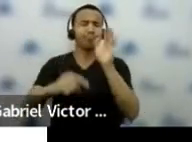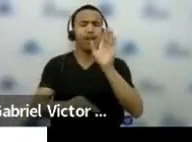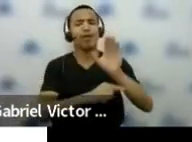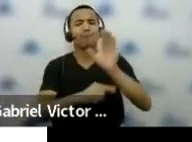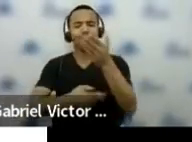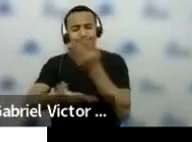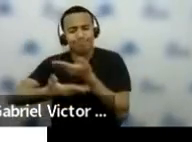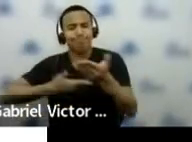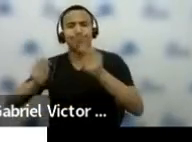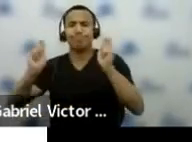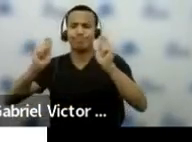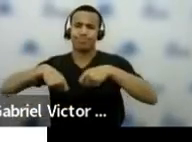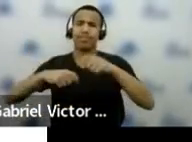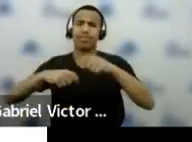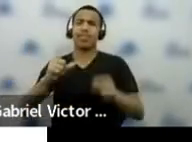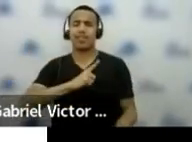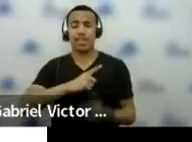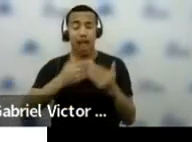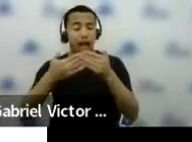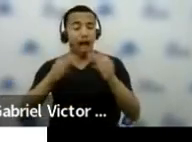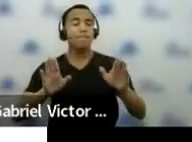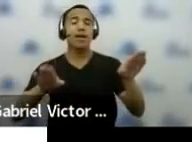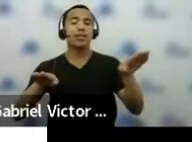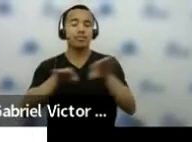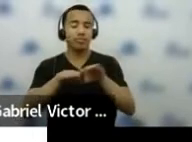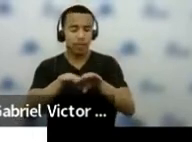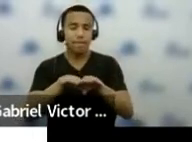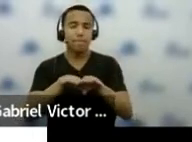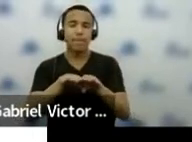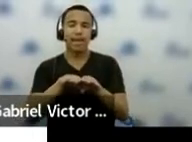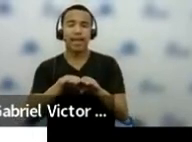muito. Temos aberto